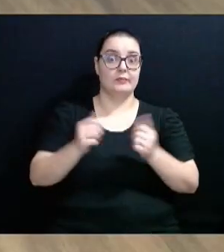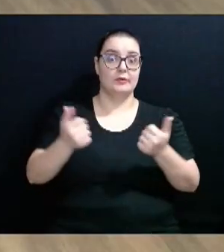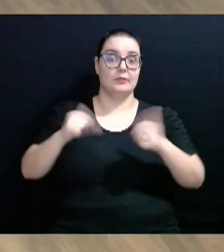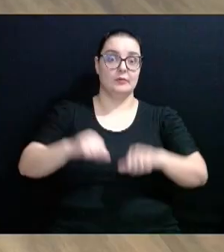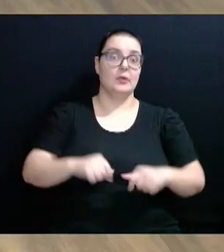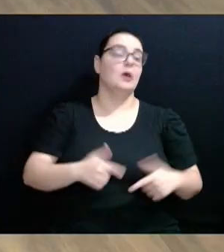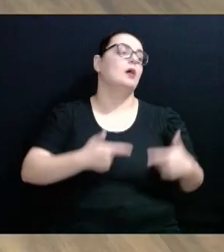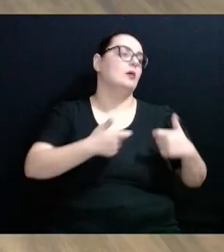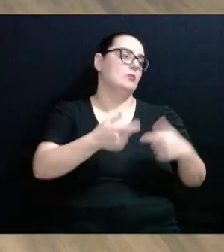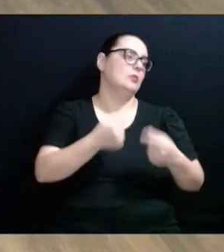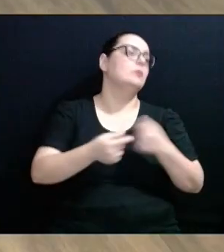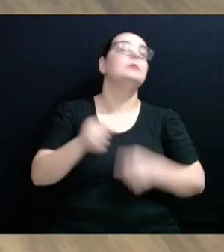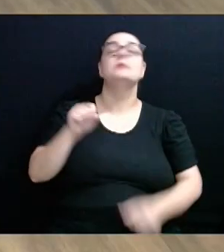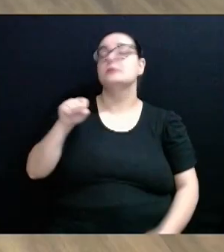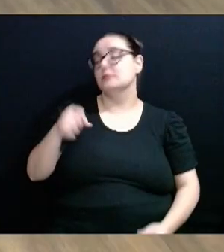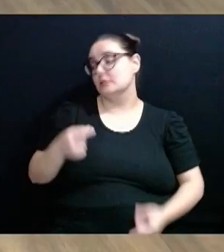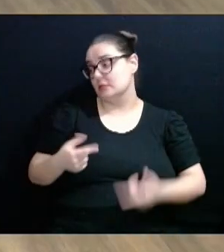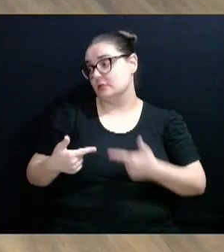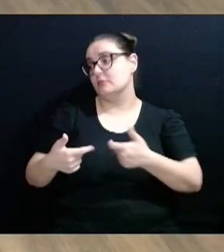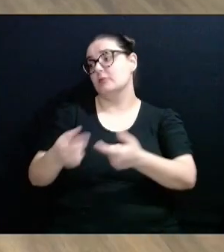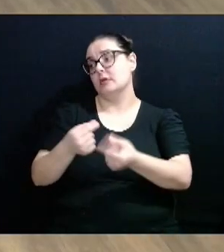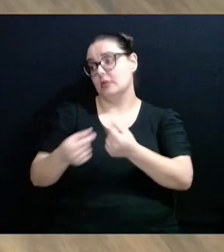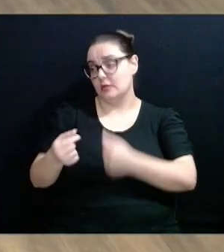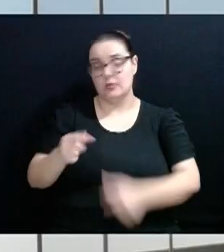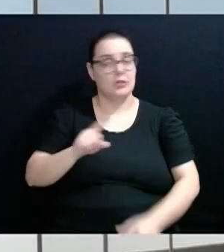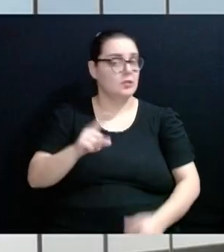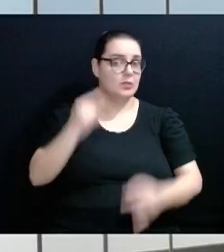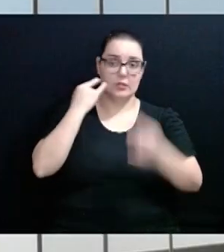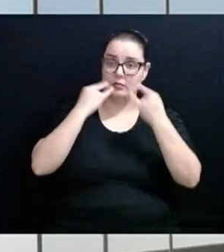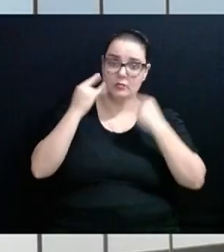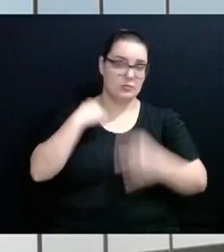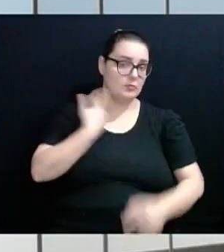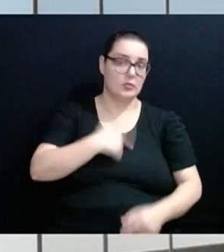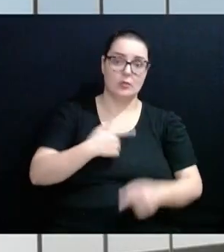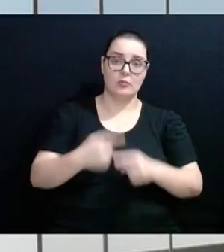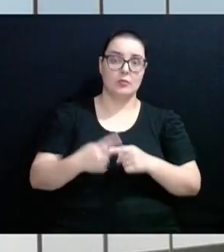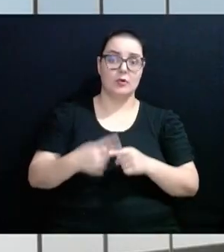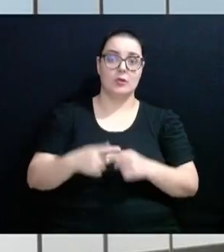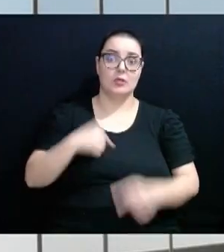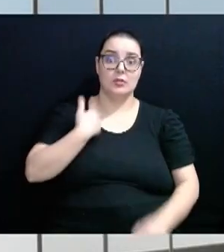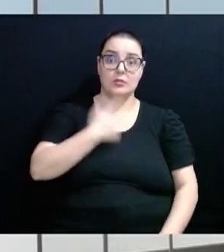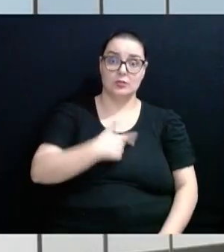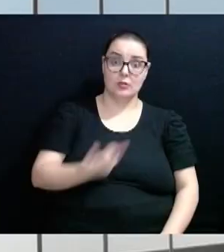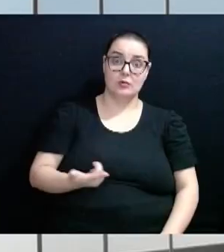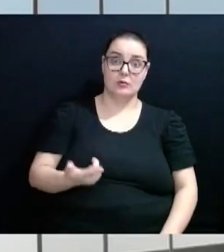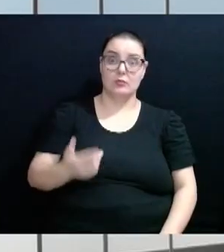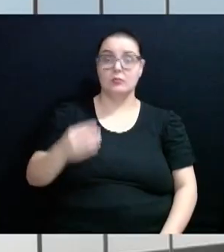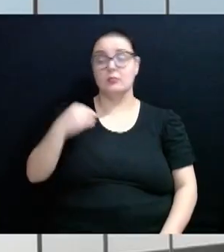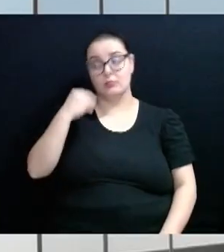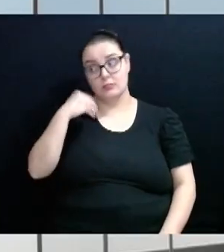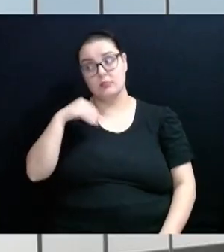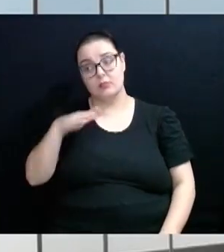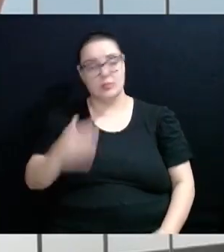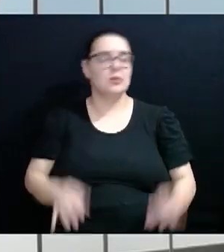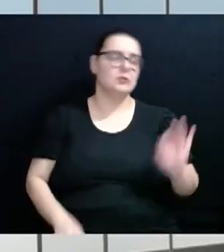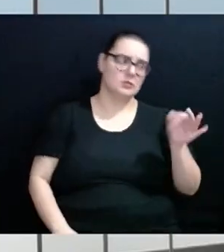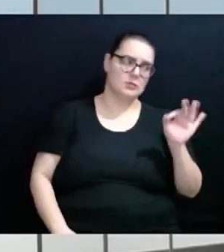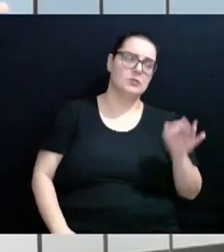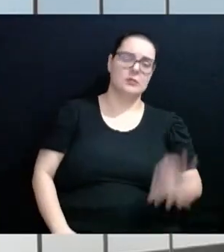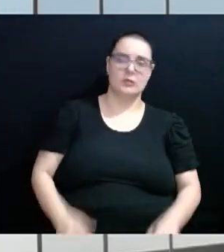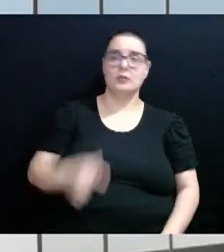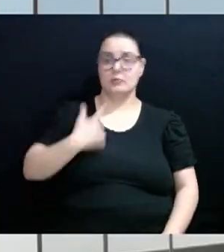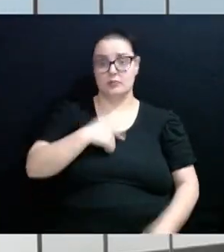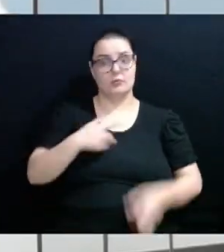guerra econômica que não nos interessa, porque nós somos mais fracos. Sem dúvida. Nós temos que reconhecer, e o